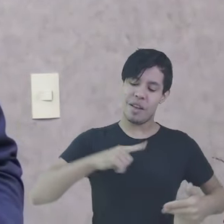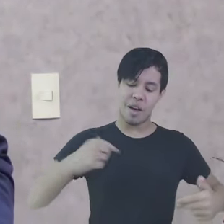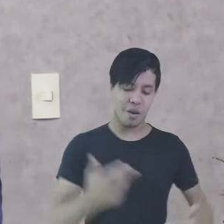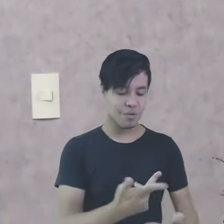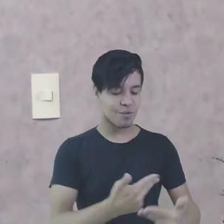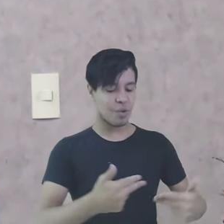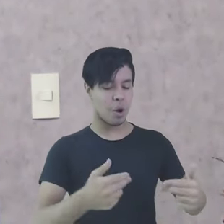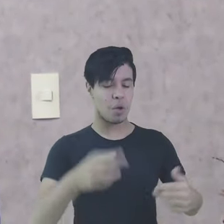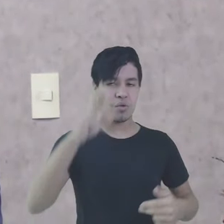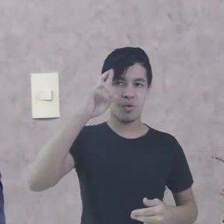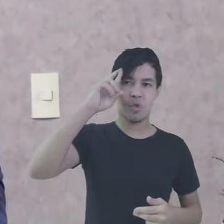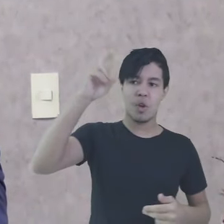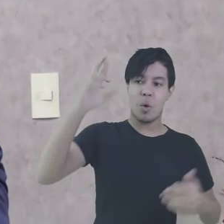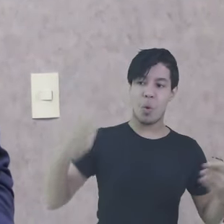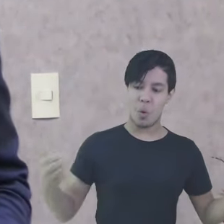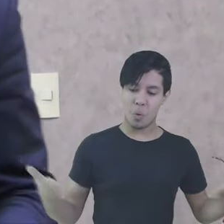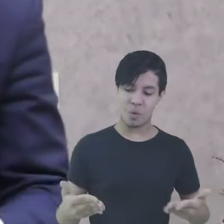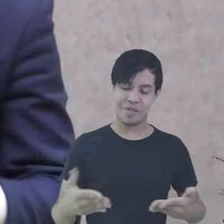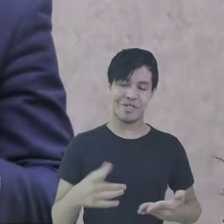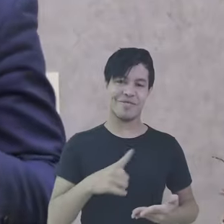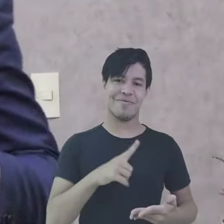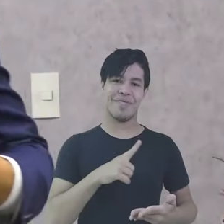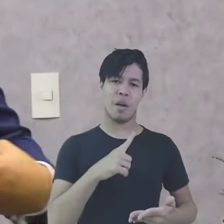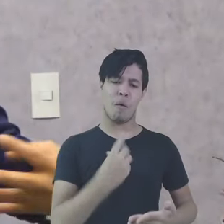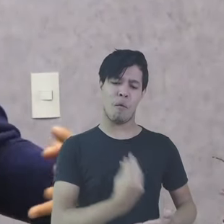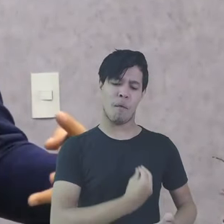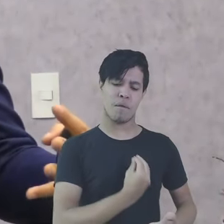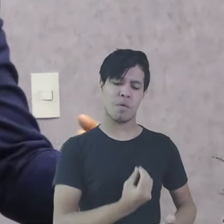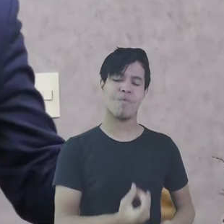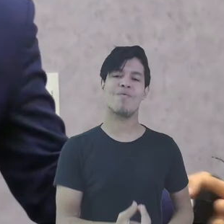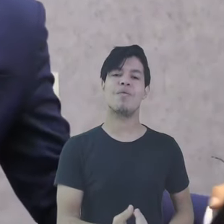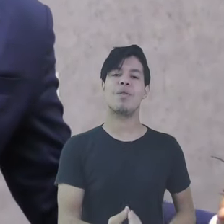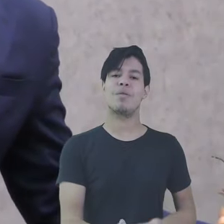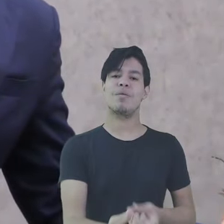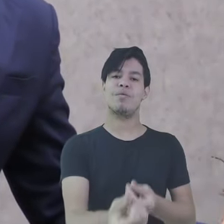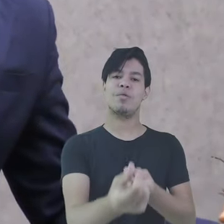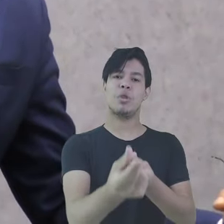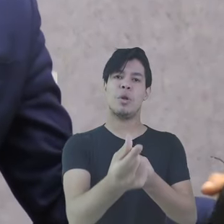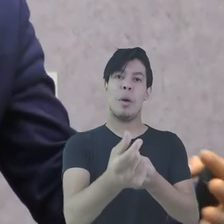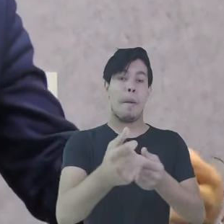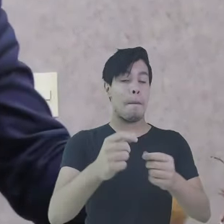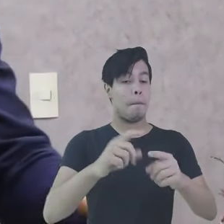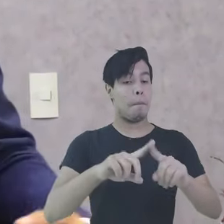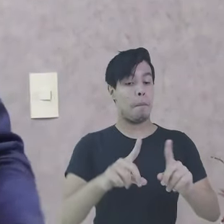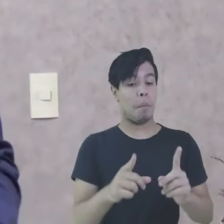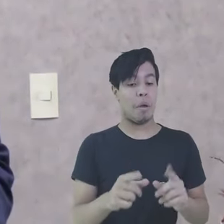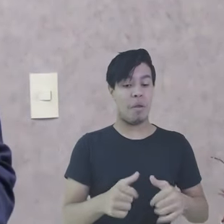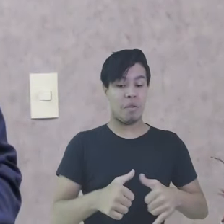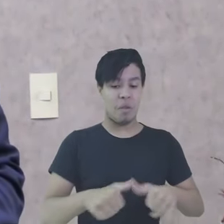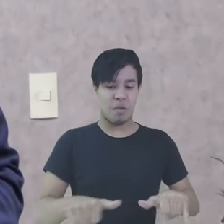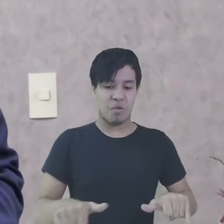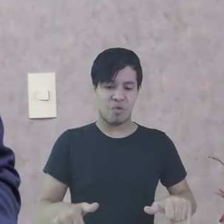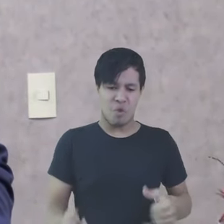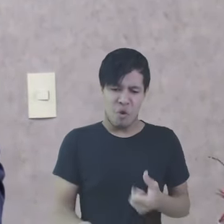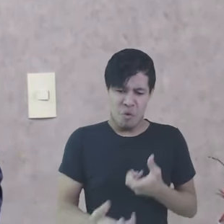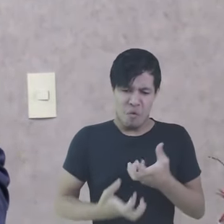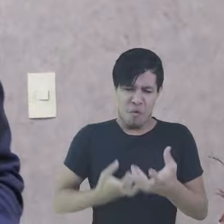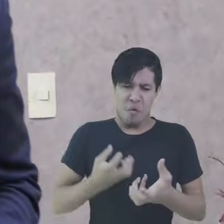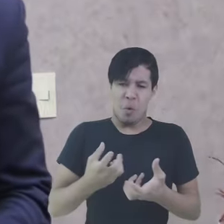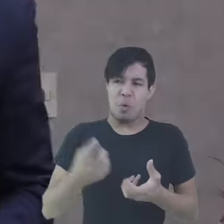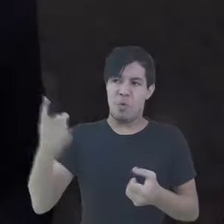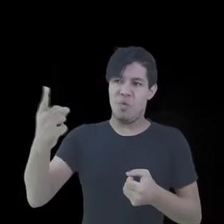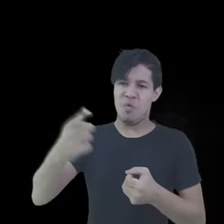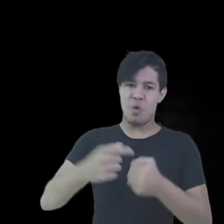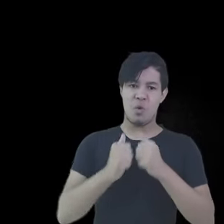Santo, você será preservado. Mas este lago de fogo que ele vem, na verdade é com a sua glória, para executar um